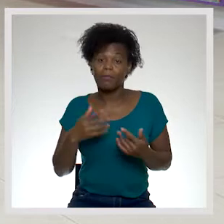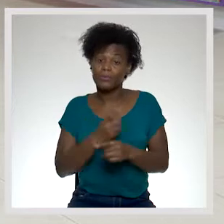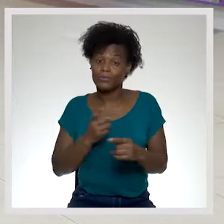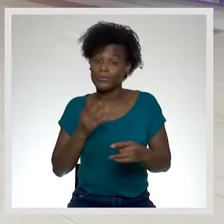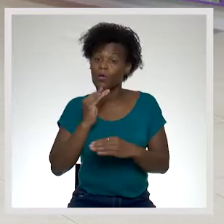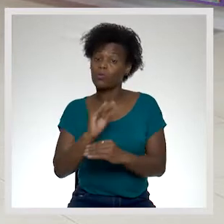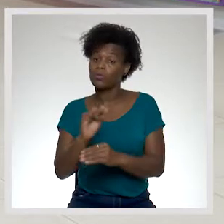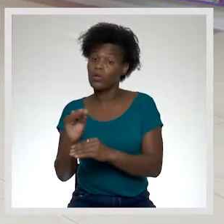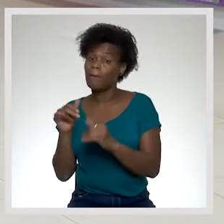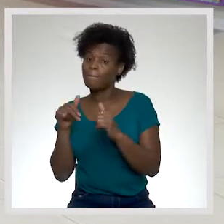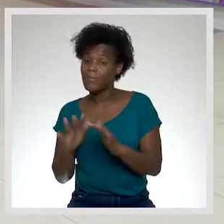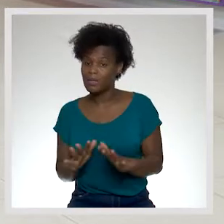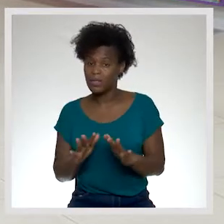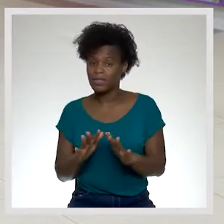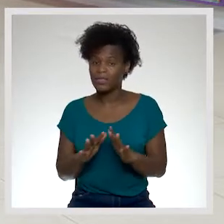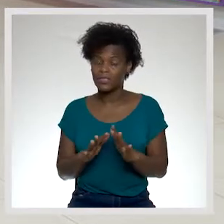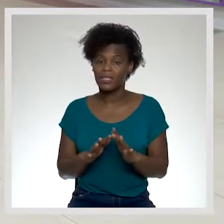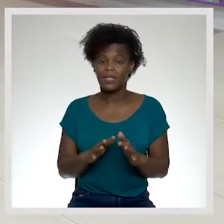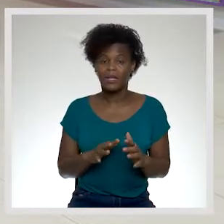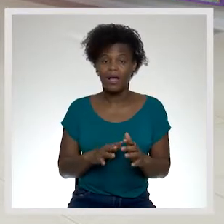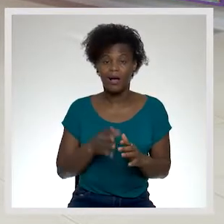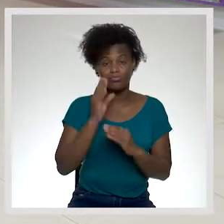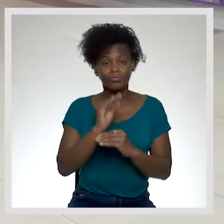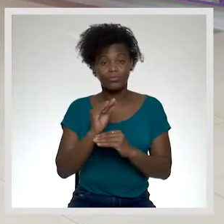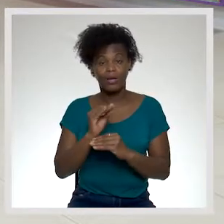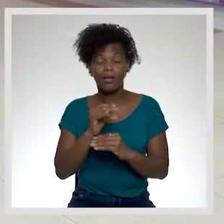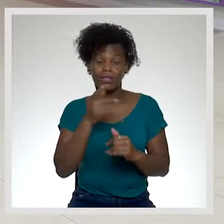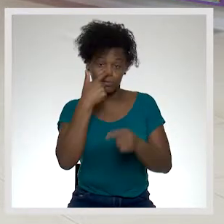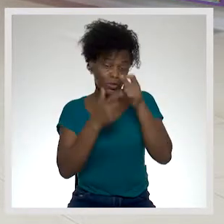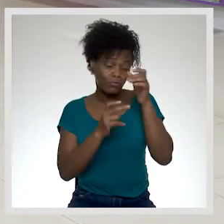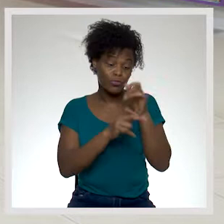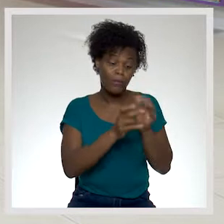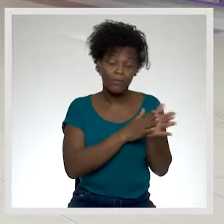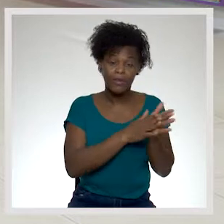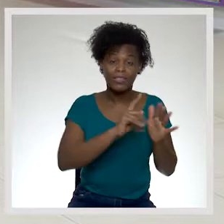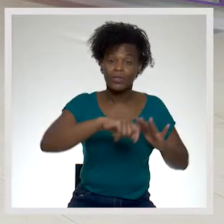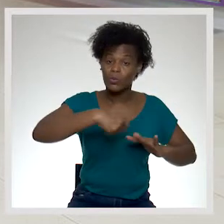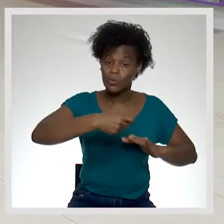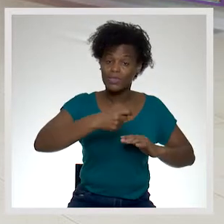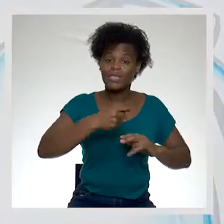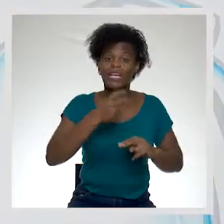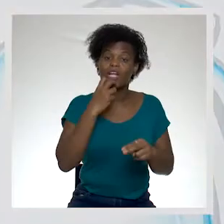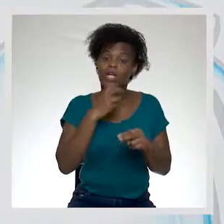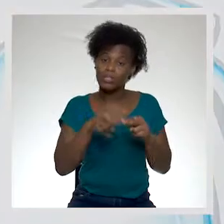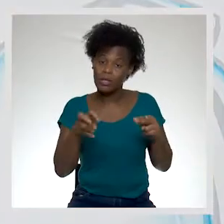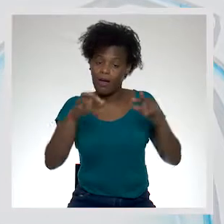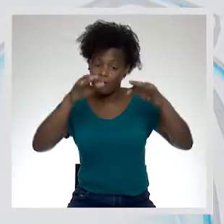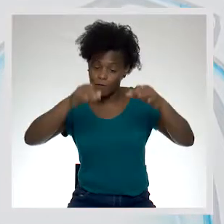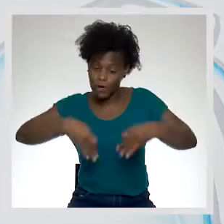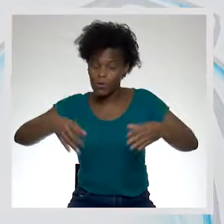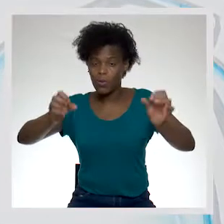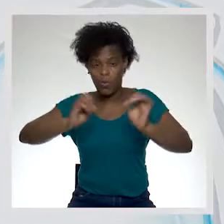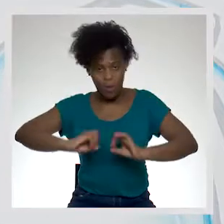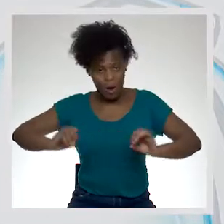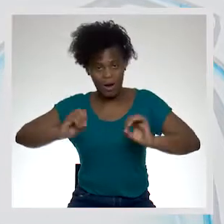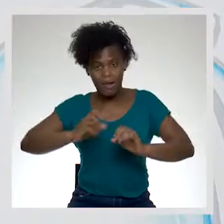Aconselha-se, mas, recorrer aos recursos energéticos renováveis, porque estes